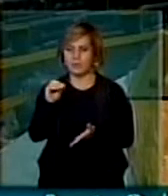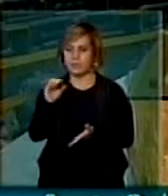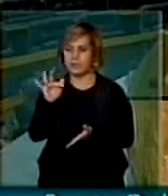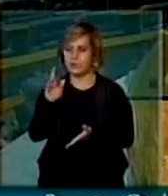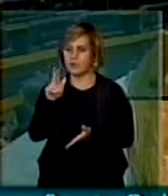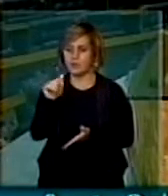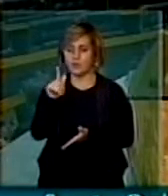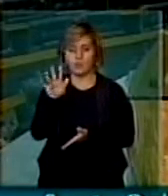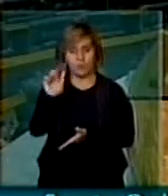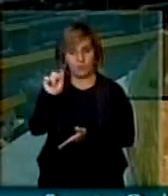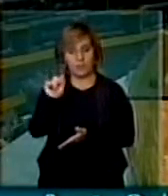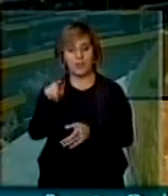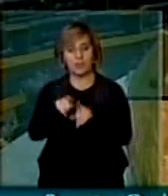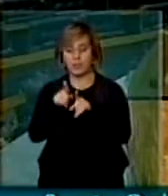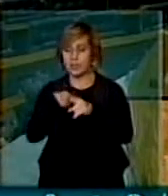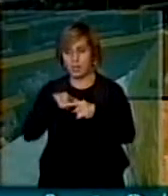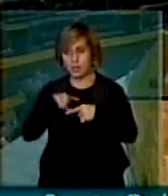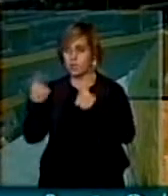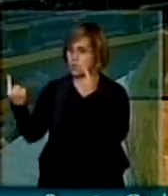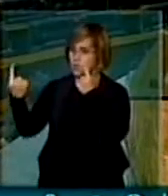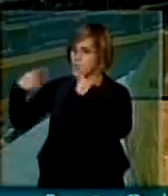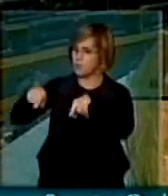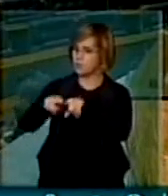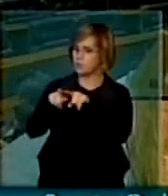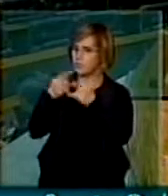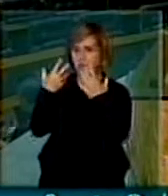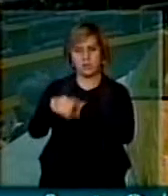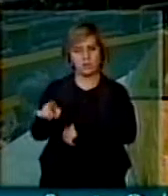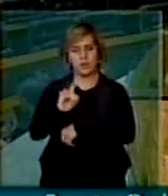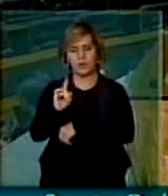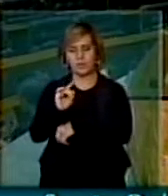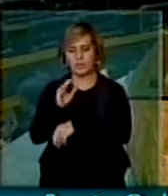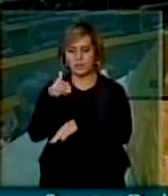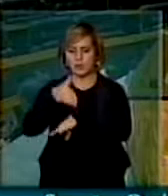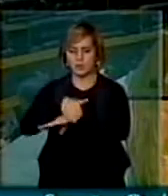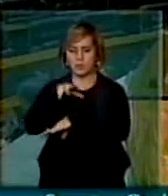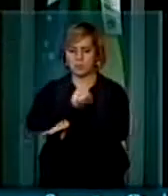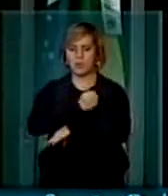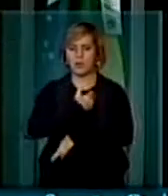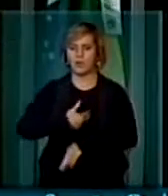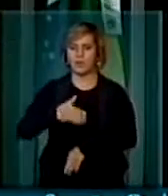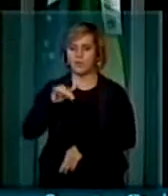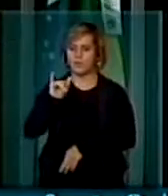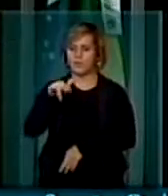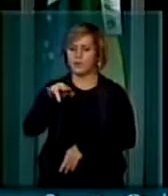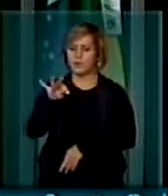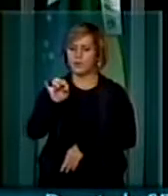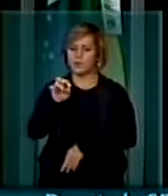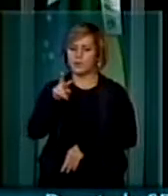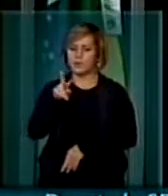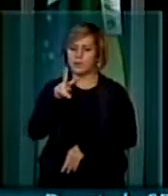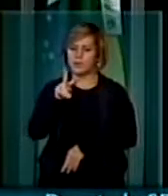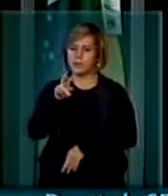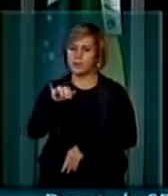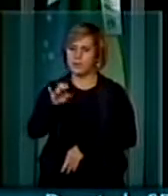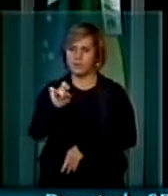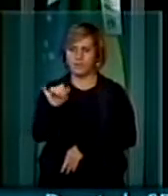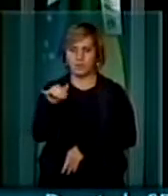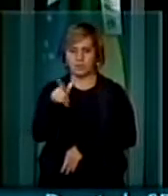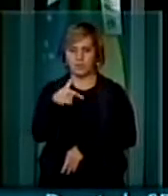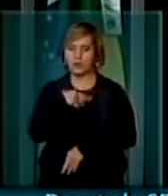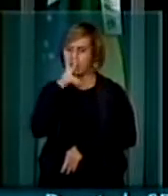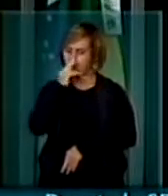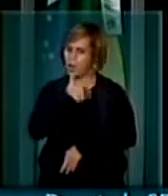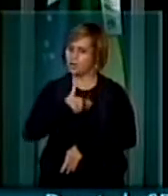aí. Eu também sou contra a intervenção. Eu acho que não tem sentido. Eu acho que o Distrito Federal tem que encontrar os seus